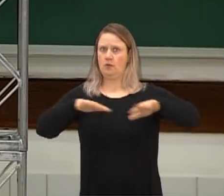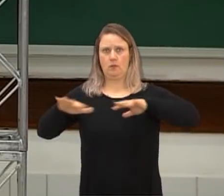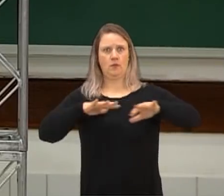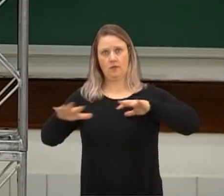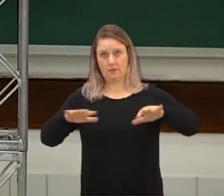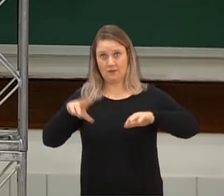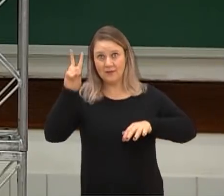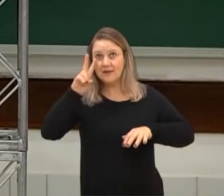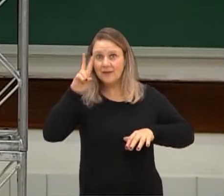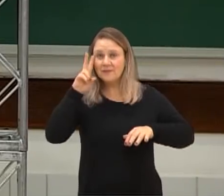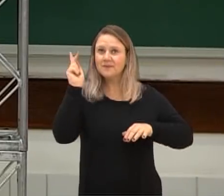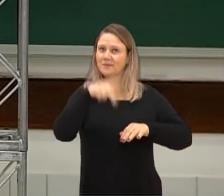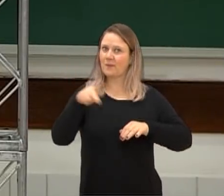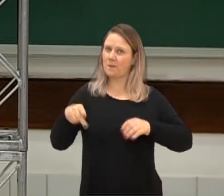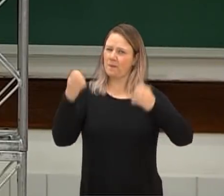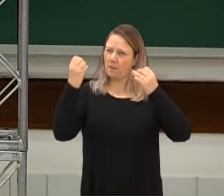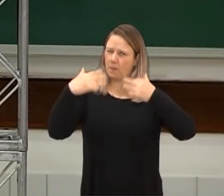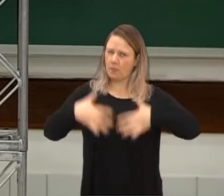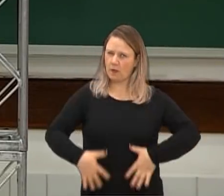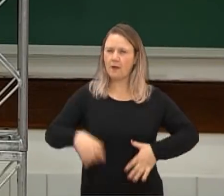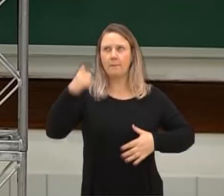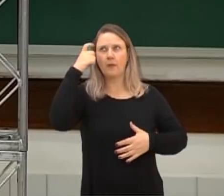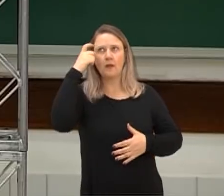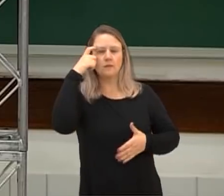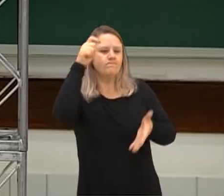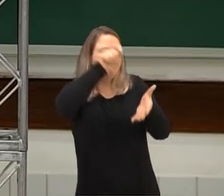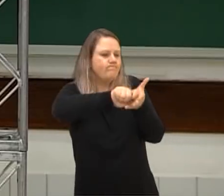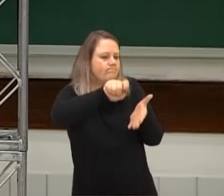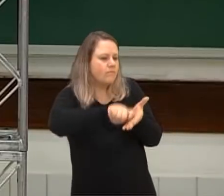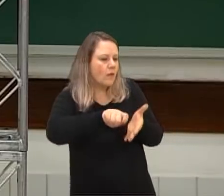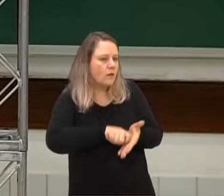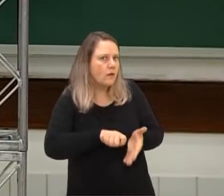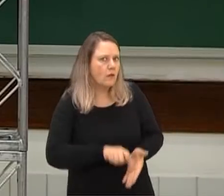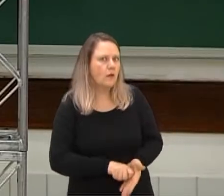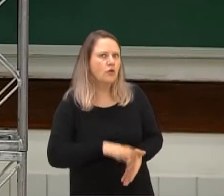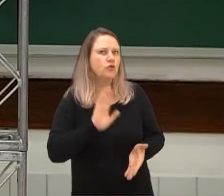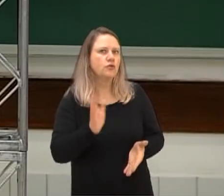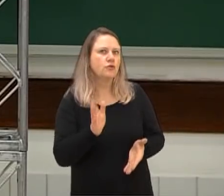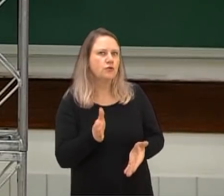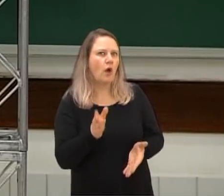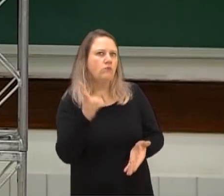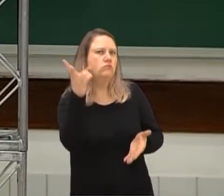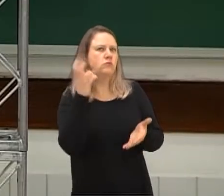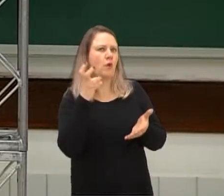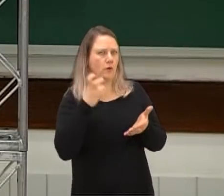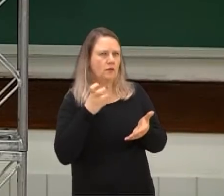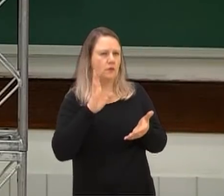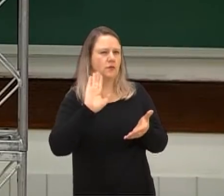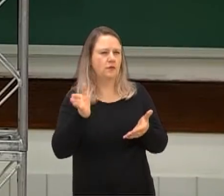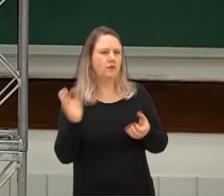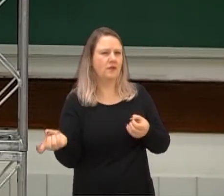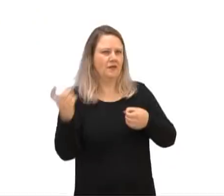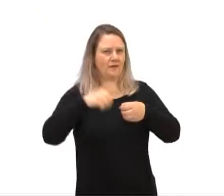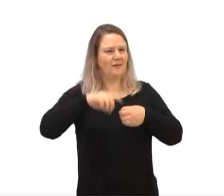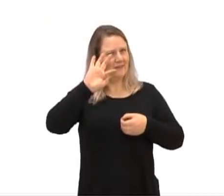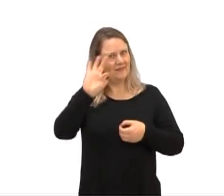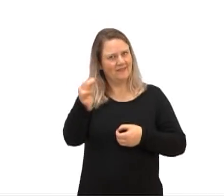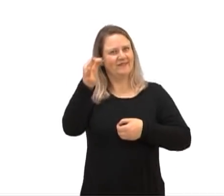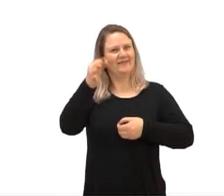vocês antes, dá uma pensadinha aí, registra o que você escutou e a gente já volta para conferir a sua